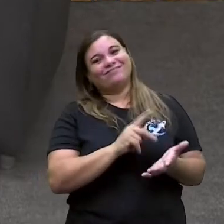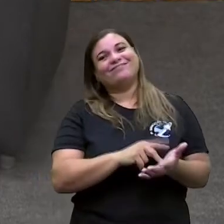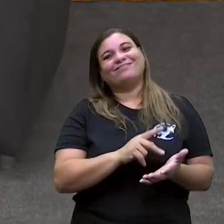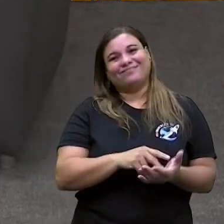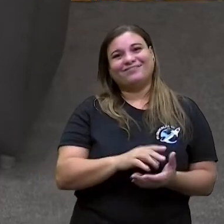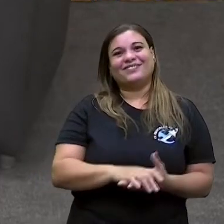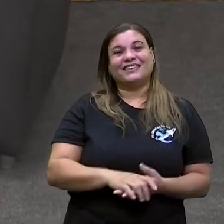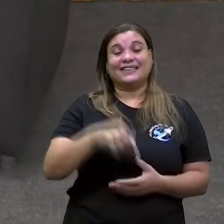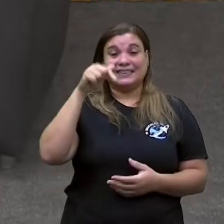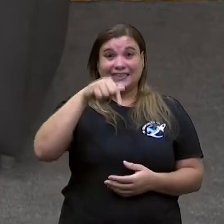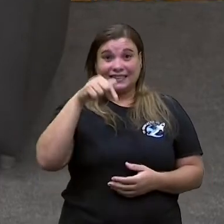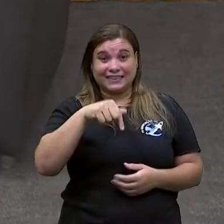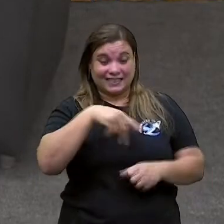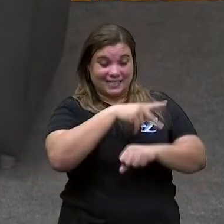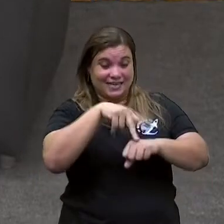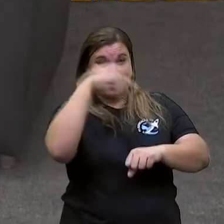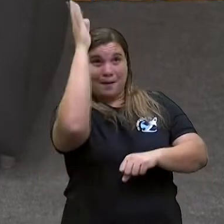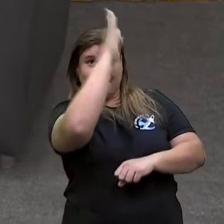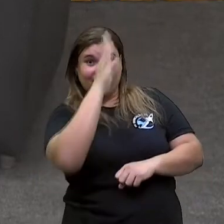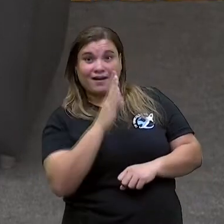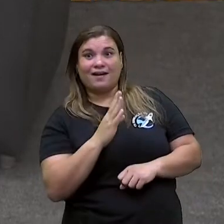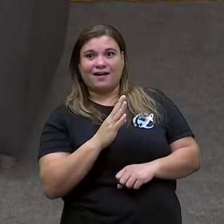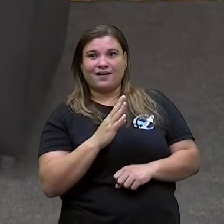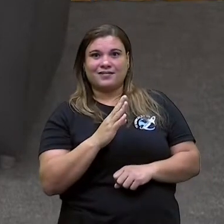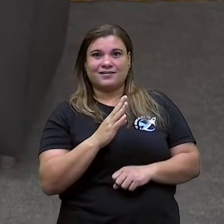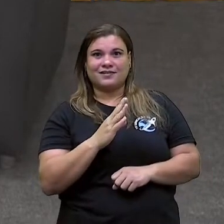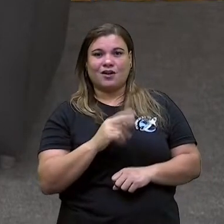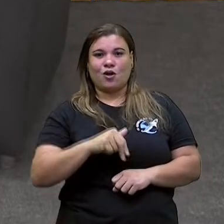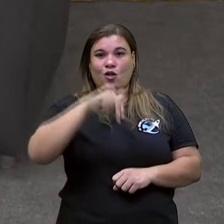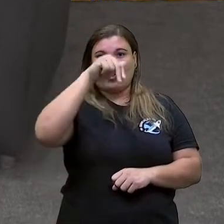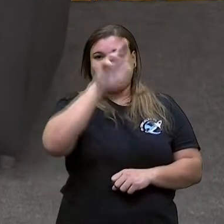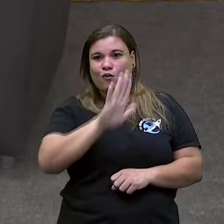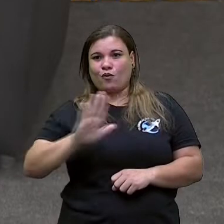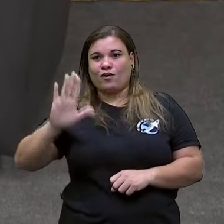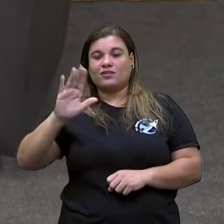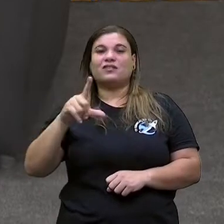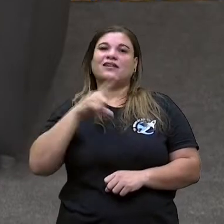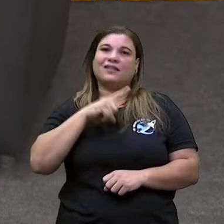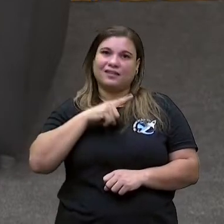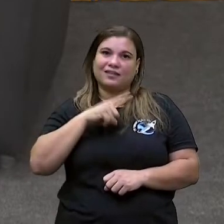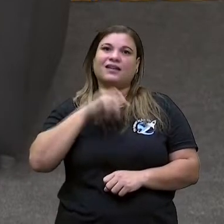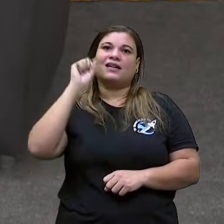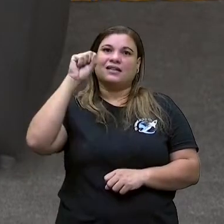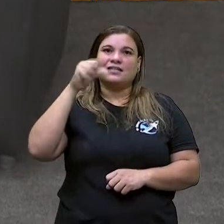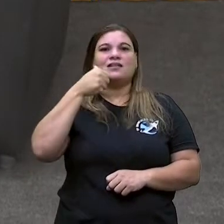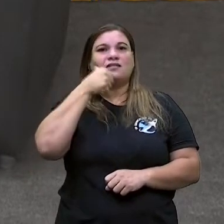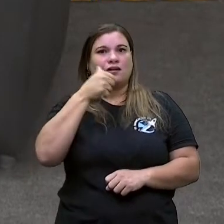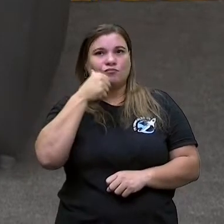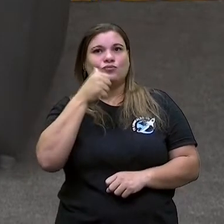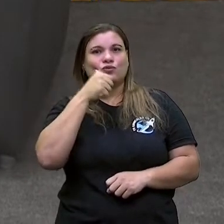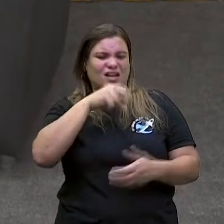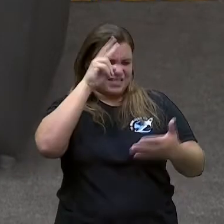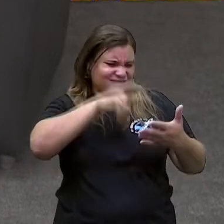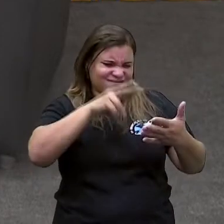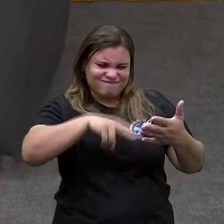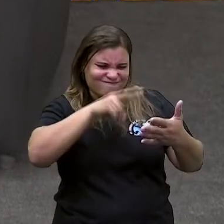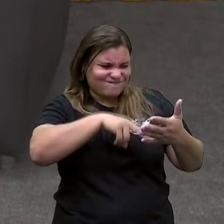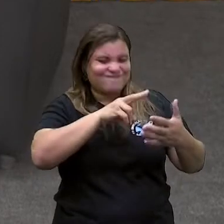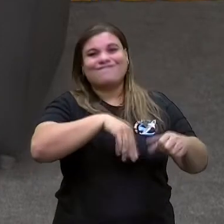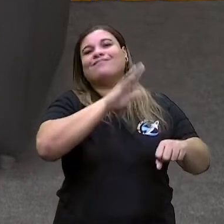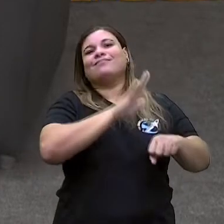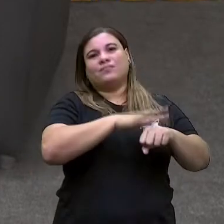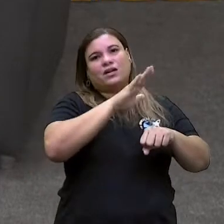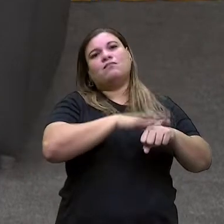ainda. É. É, a região do Brasil onde mais se lê é o Nordeste. E as mulheres leem mais do que os